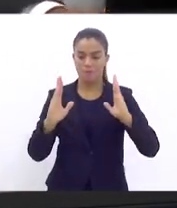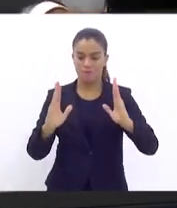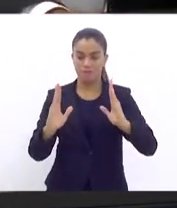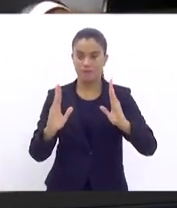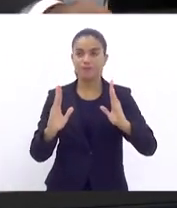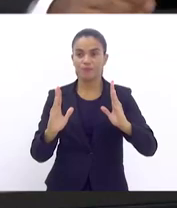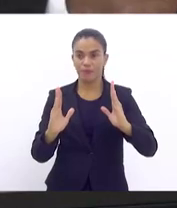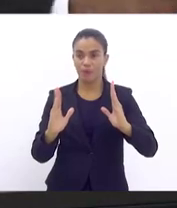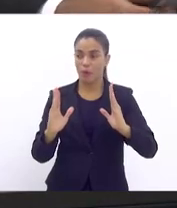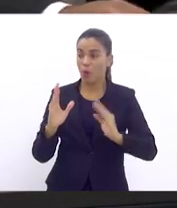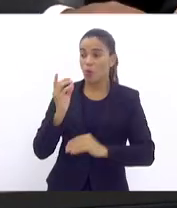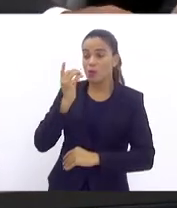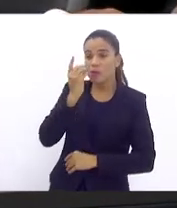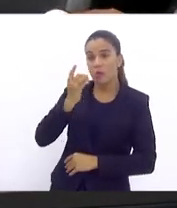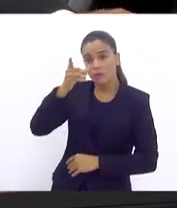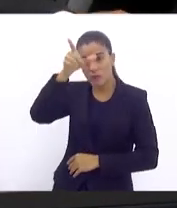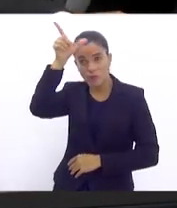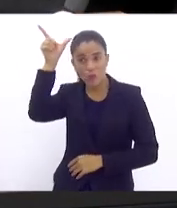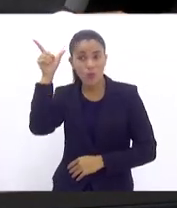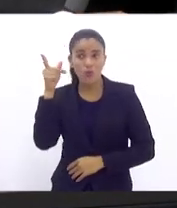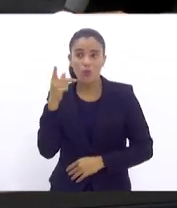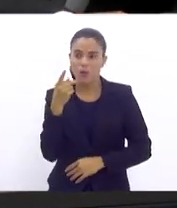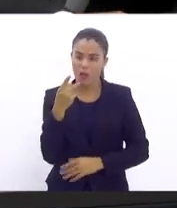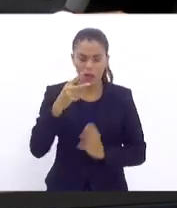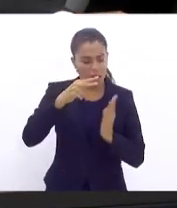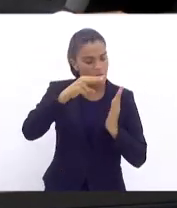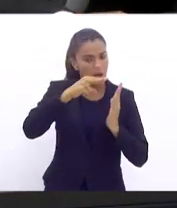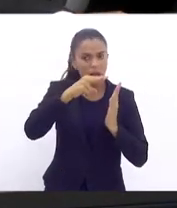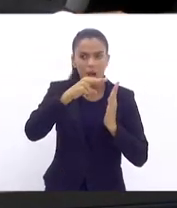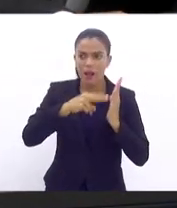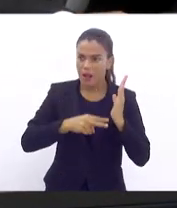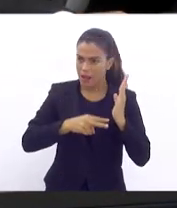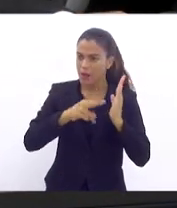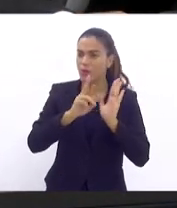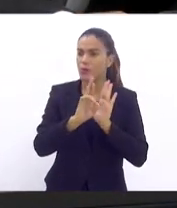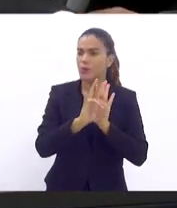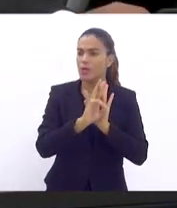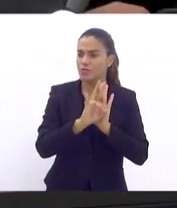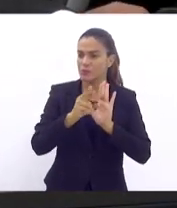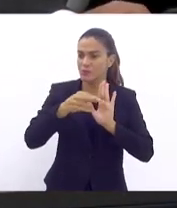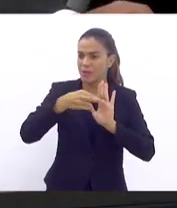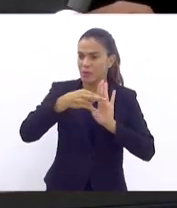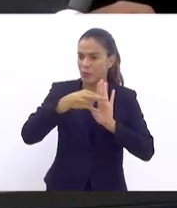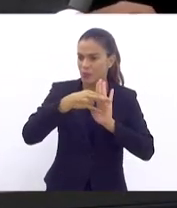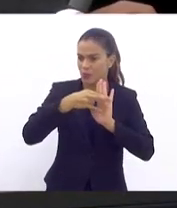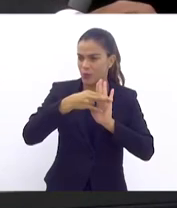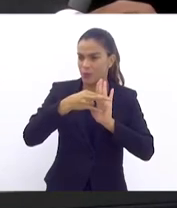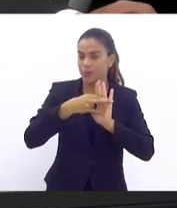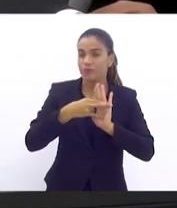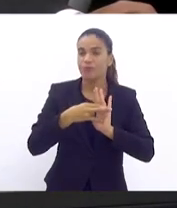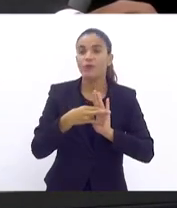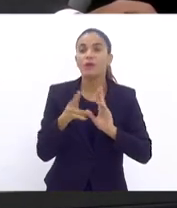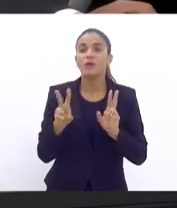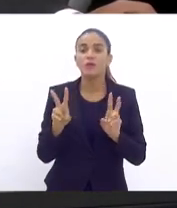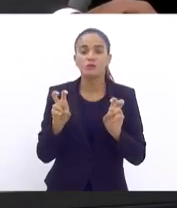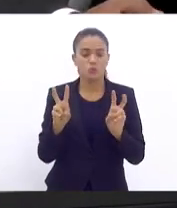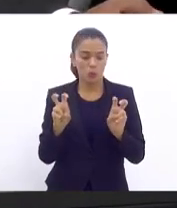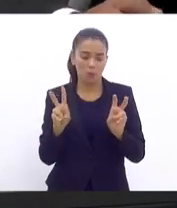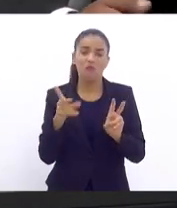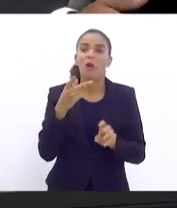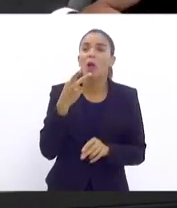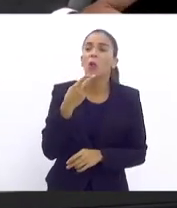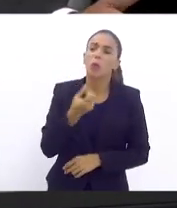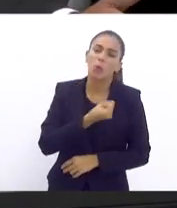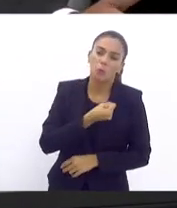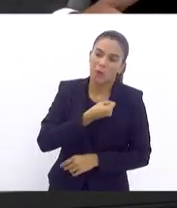o Deputado Luiz Paulo leu no Regimento o artigo que foi a excelência acabou de referir sem dizer qual